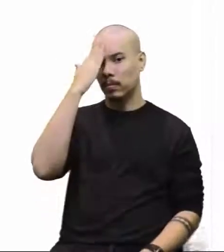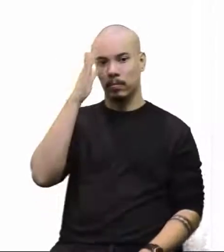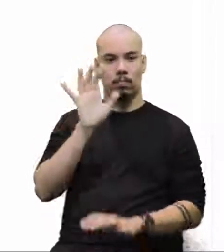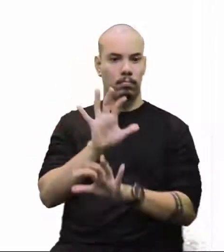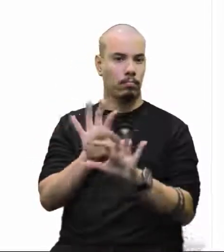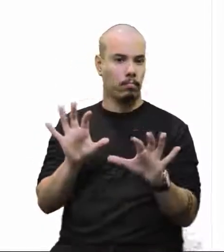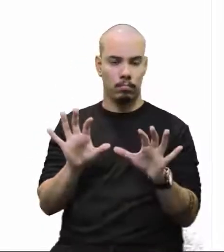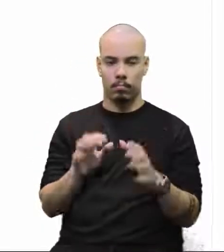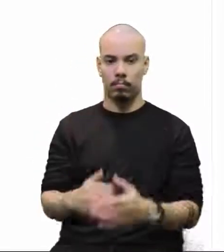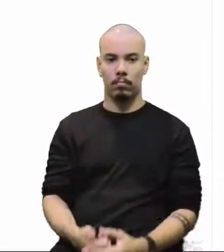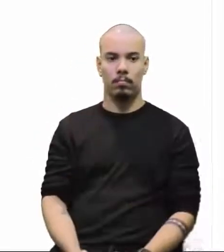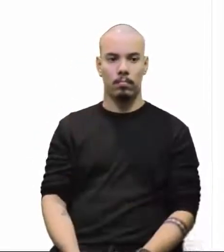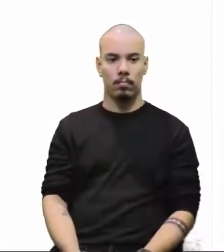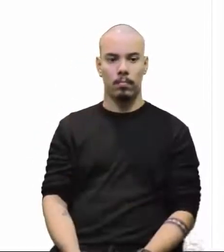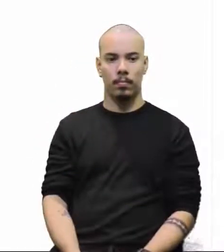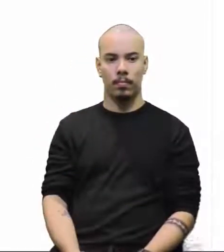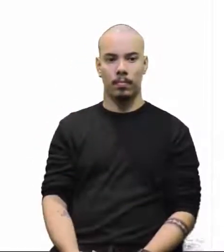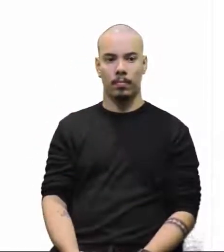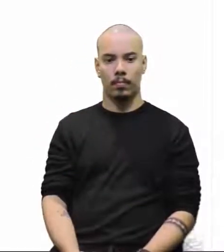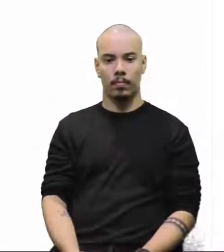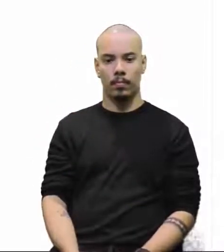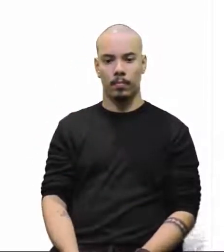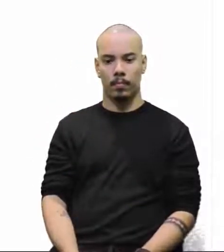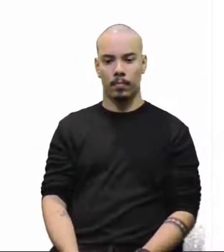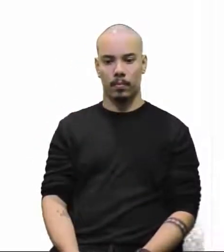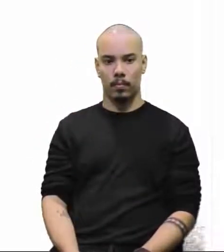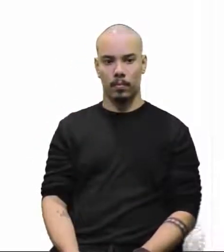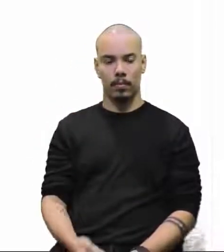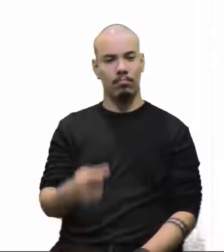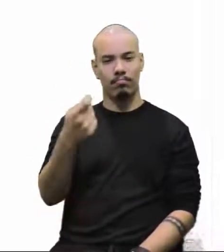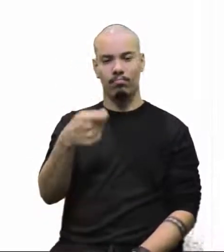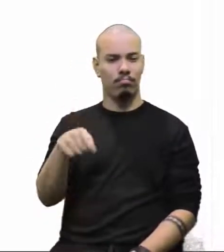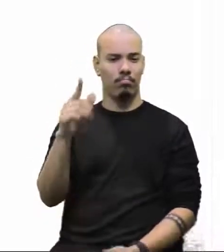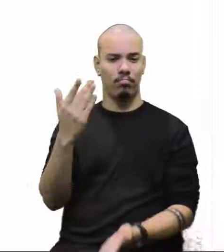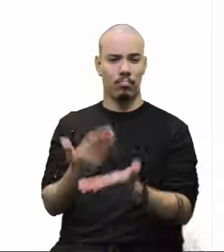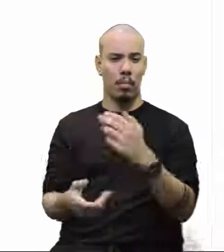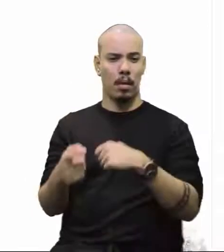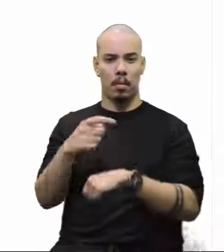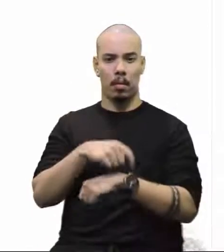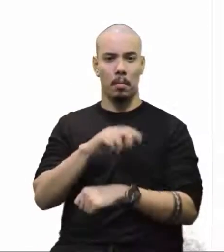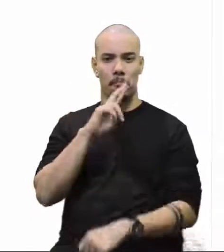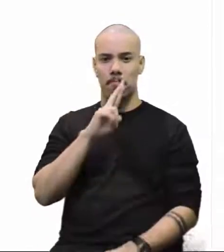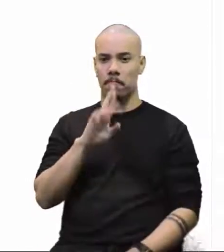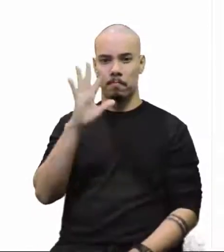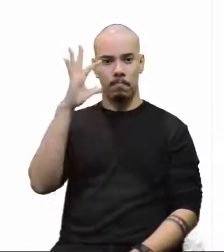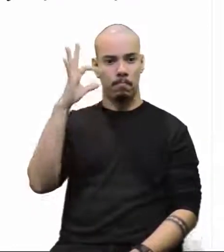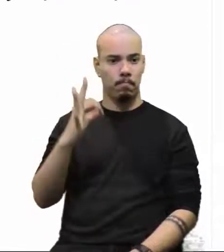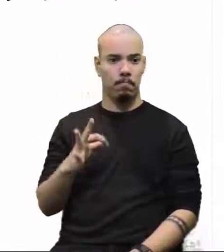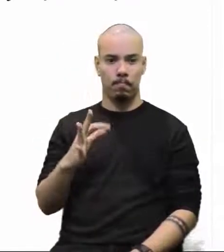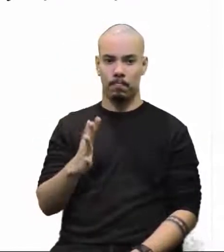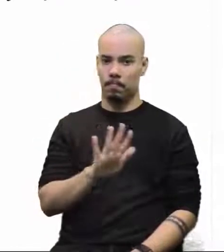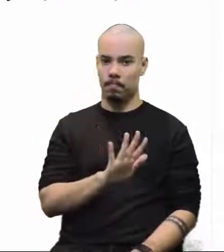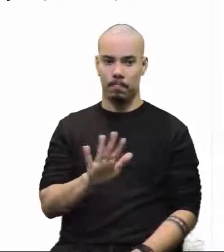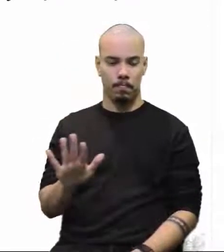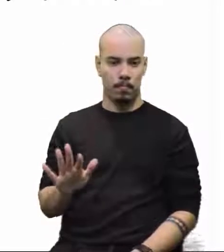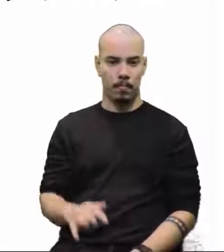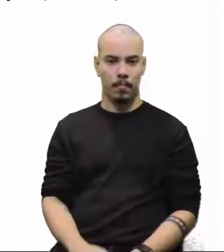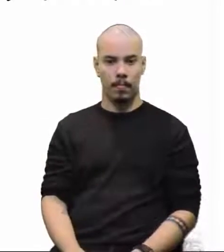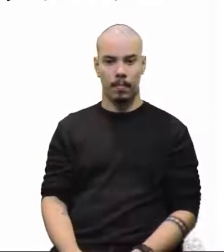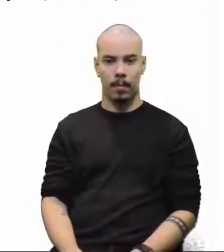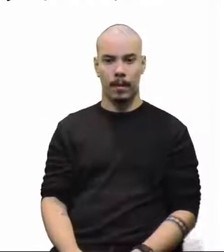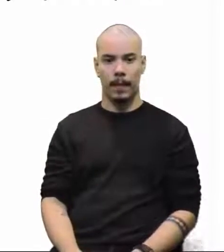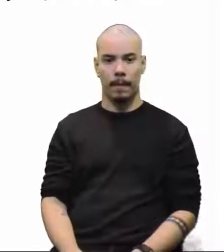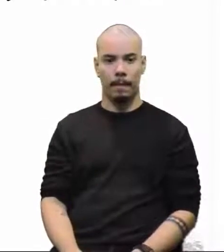né? Só de ser oposto. Então aí não precisaria perder tempo com essa resposta aí, já dava para saber. Se aplicar a mão